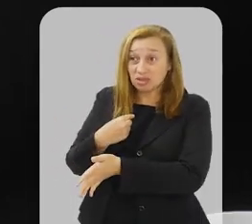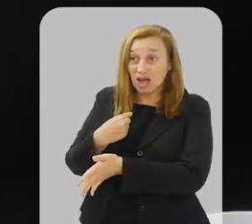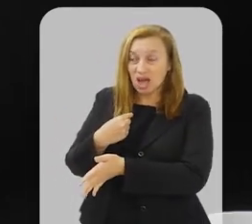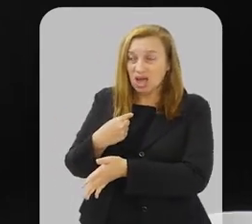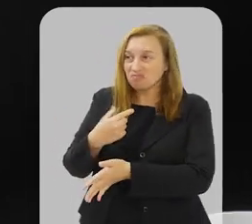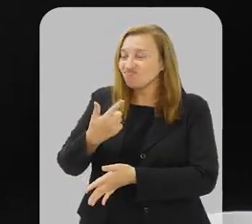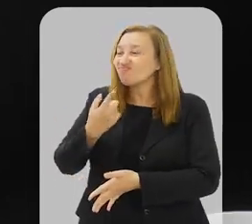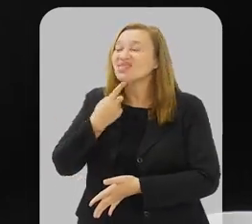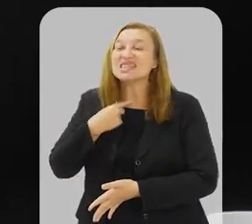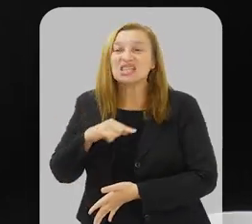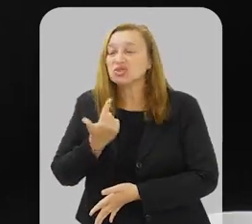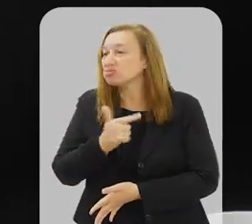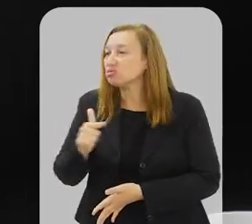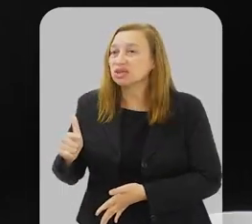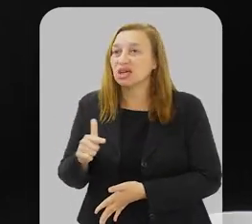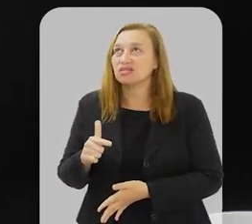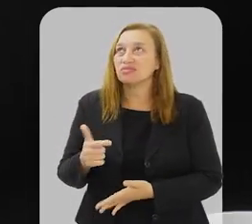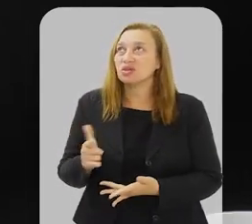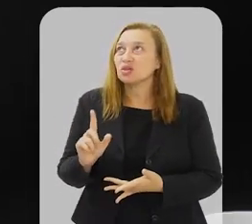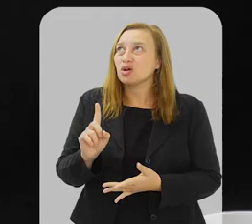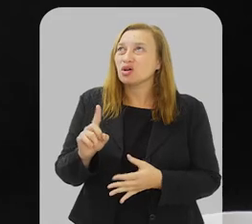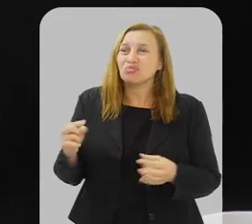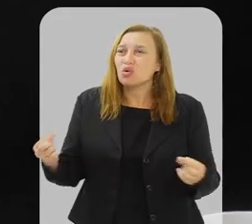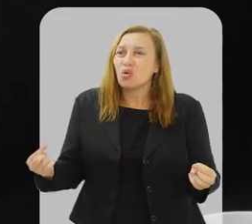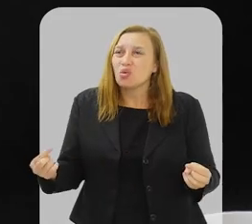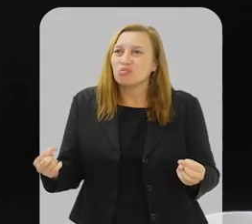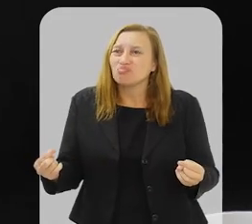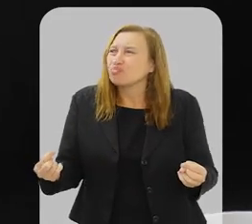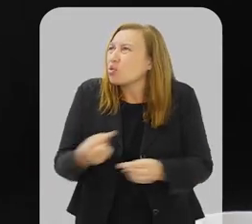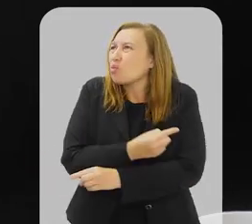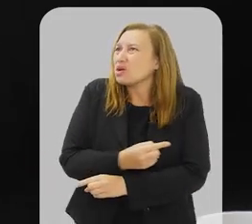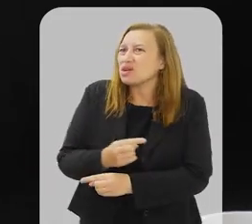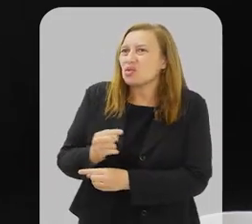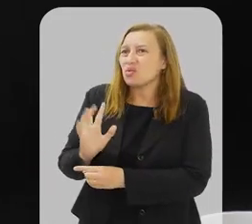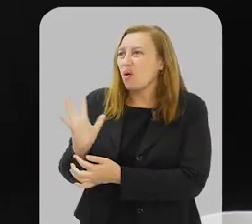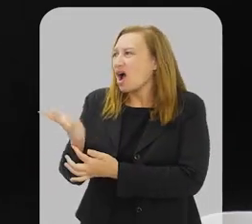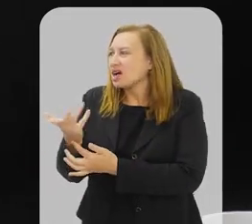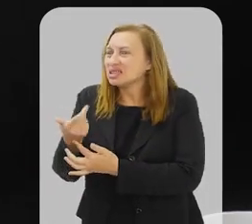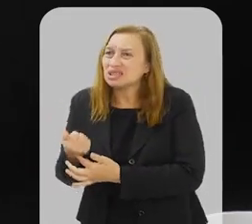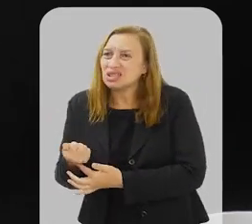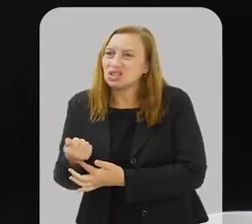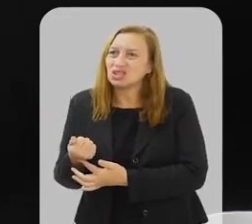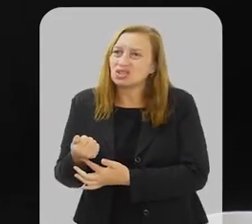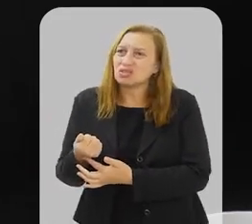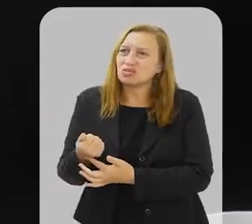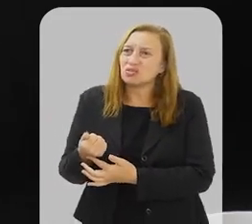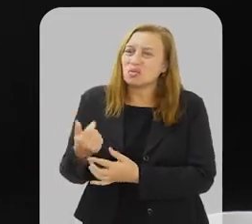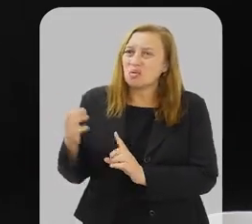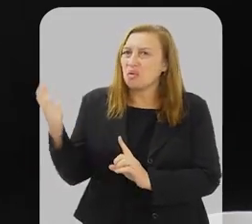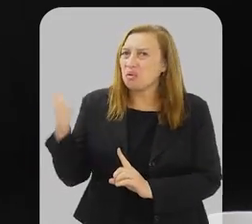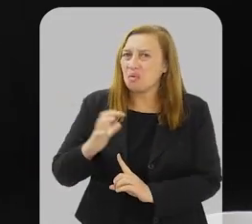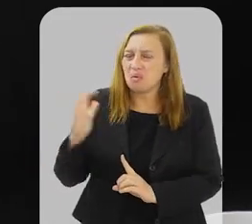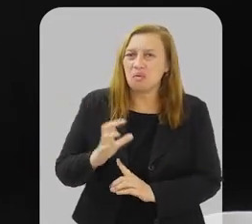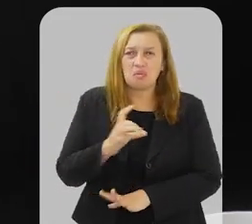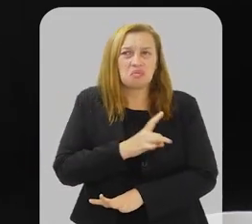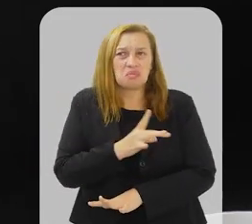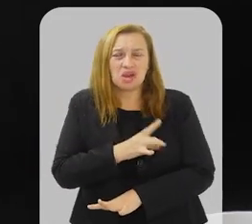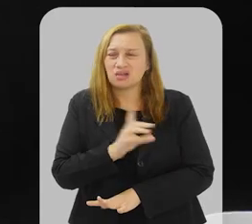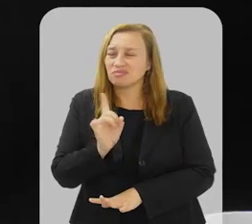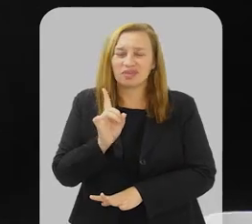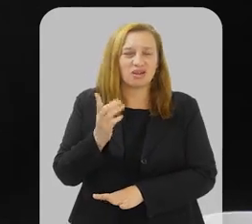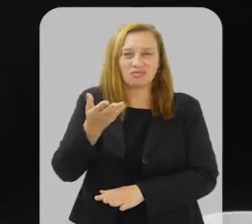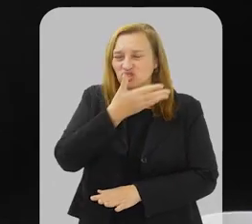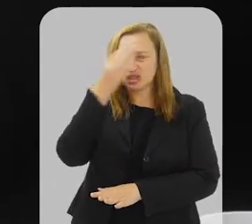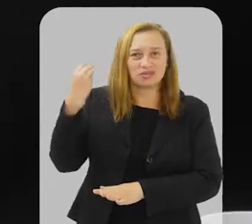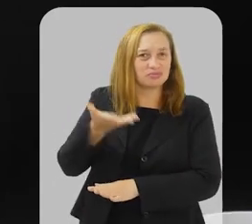não tem a menor vontade e não tem a ver com artístico não tem não tem a ver com a com a a pressão ou medo